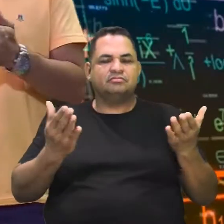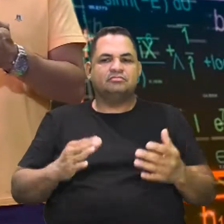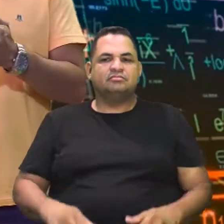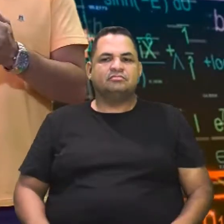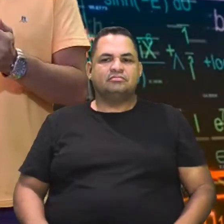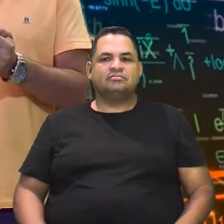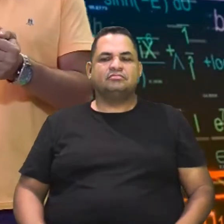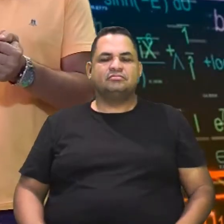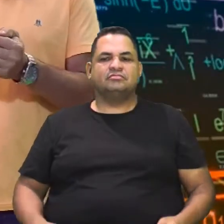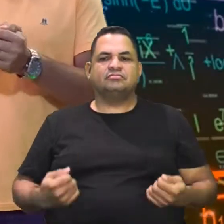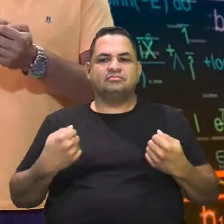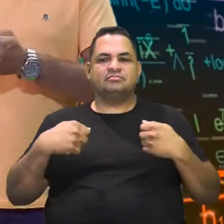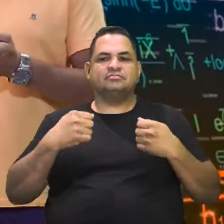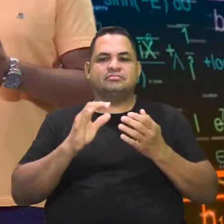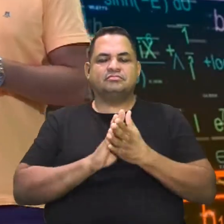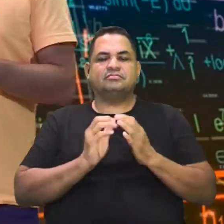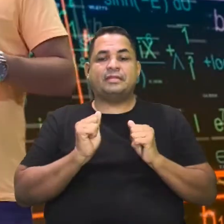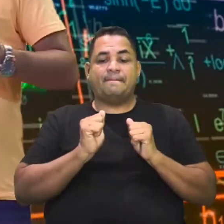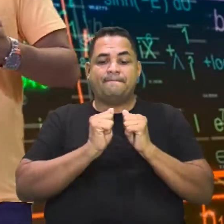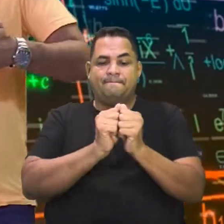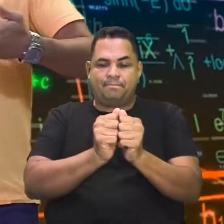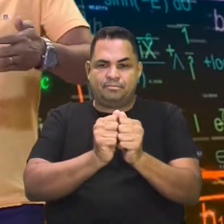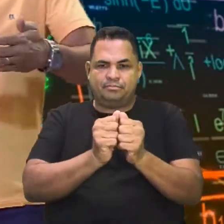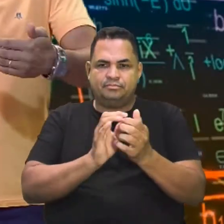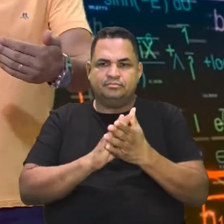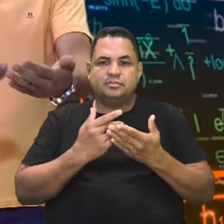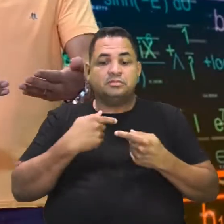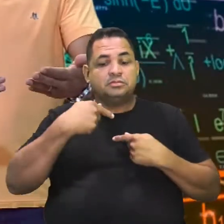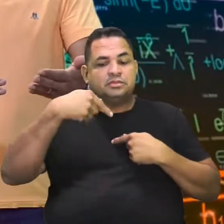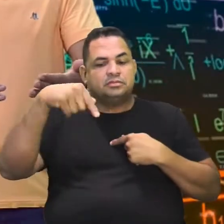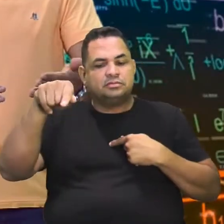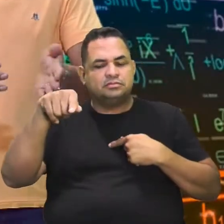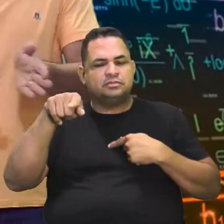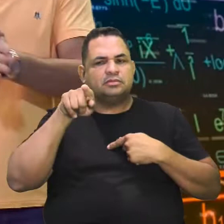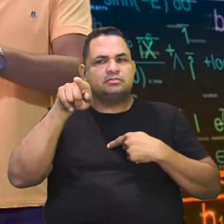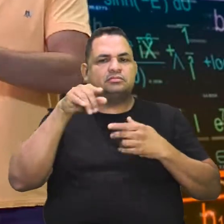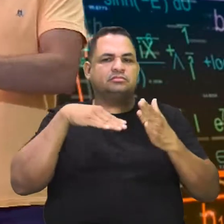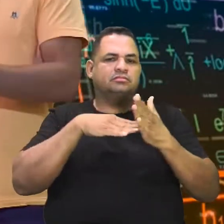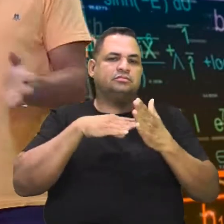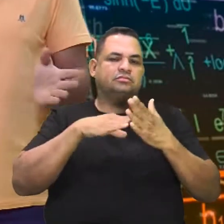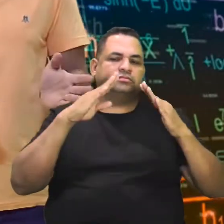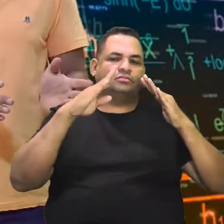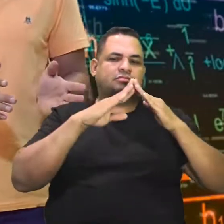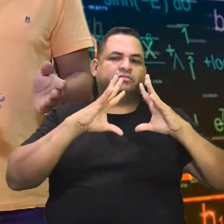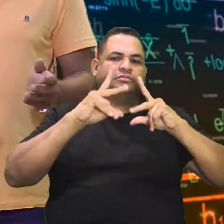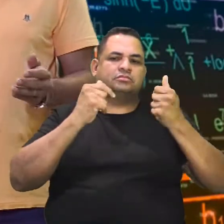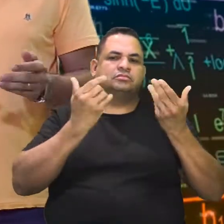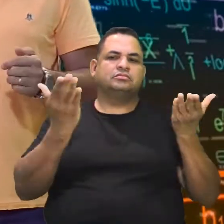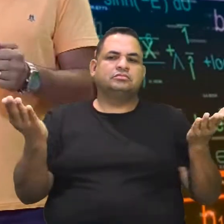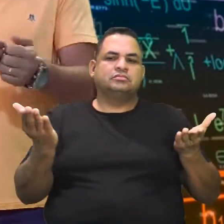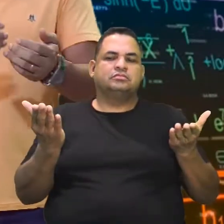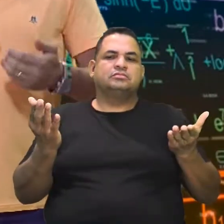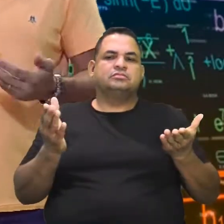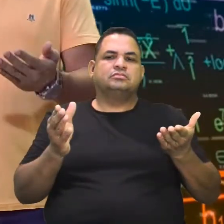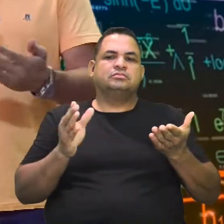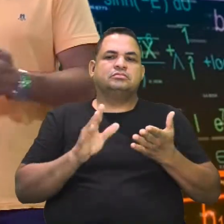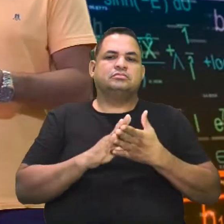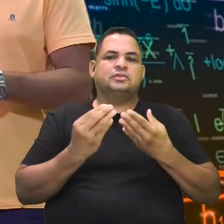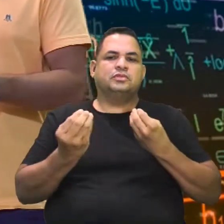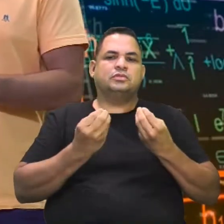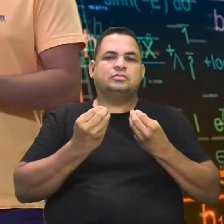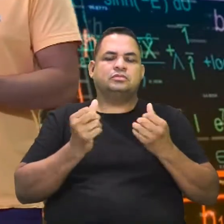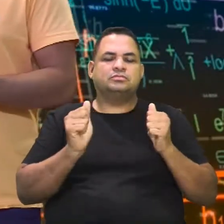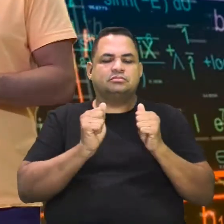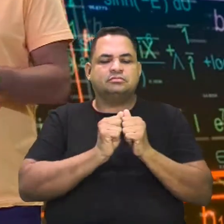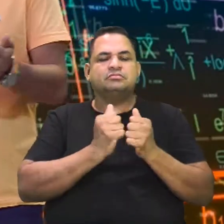é? Precisamos estar próximos. Como não podemos ir até a escola, todas as escolas, né, a maneira de